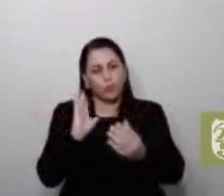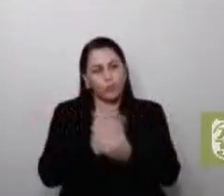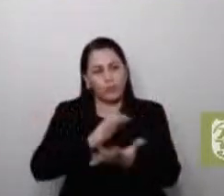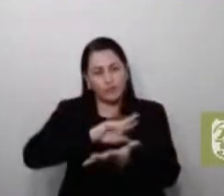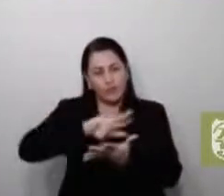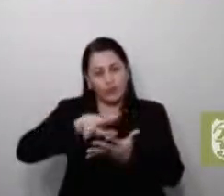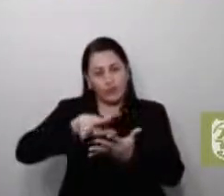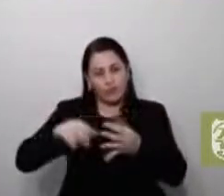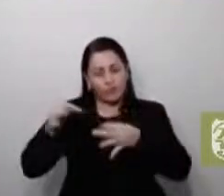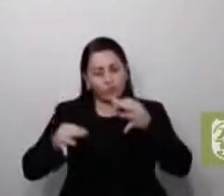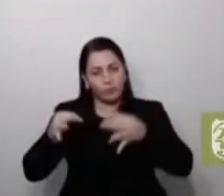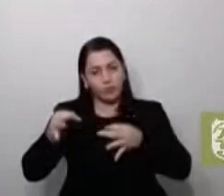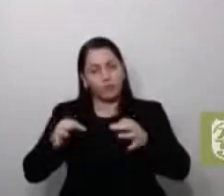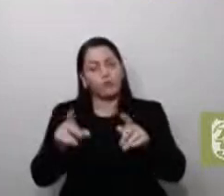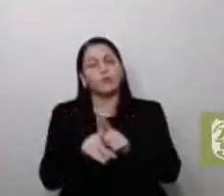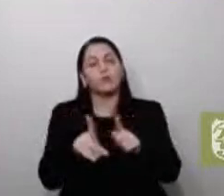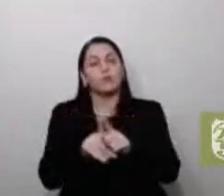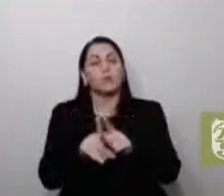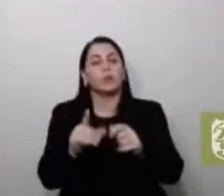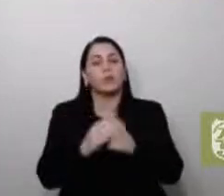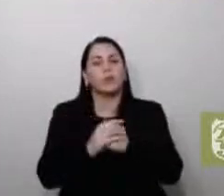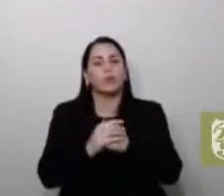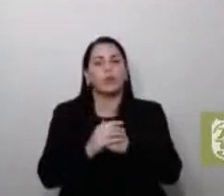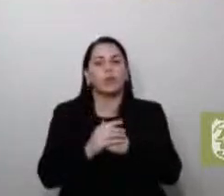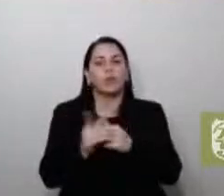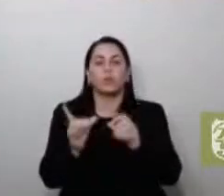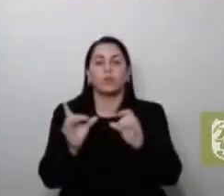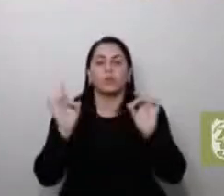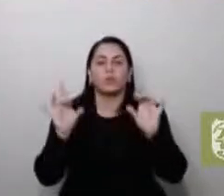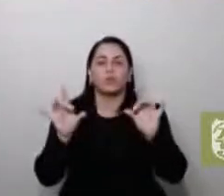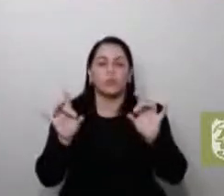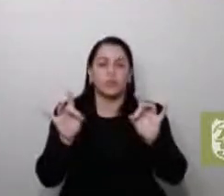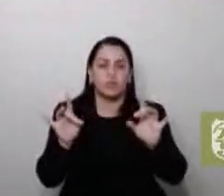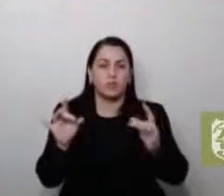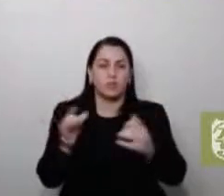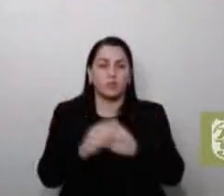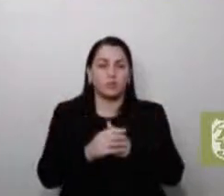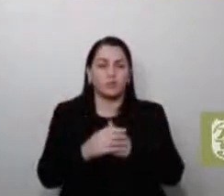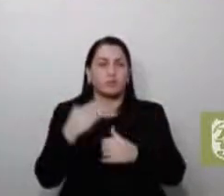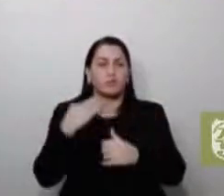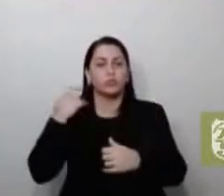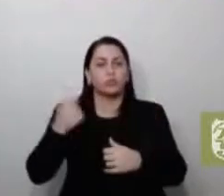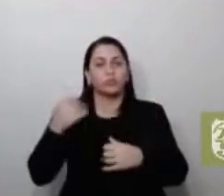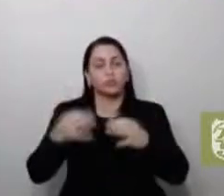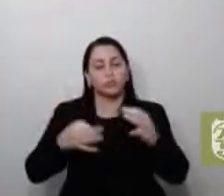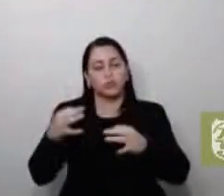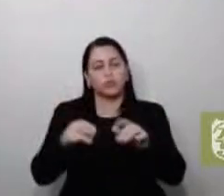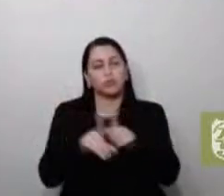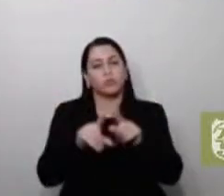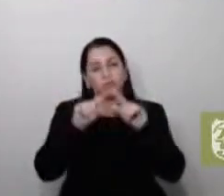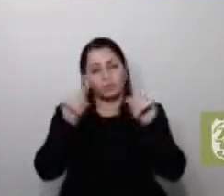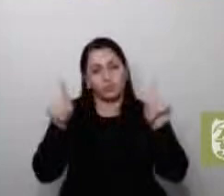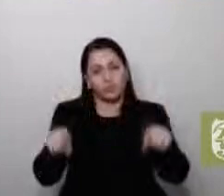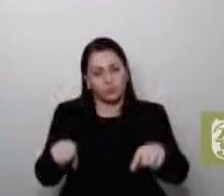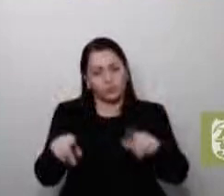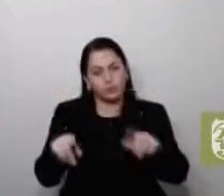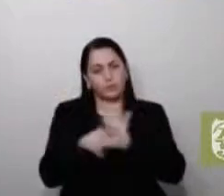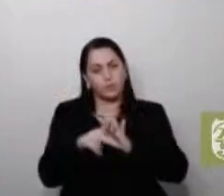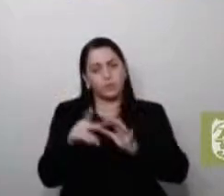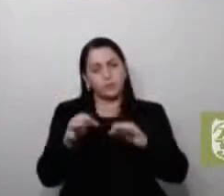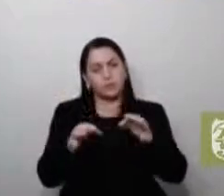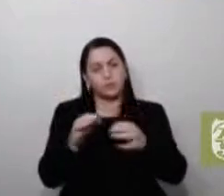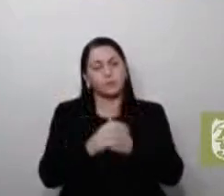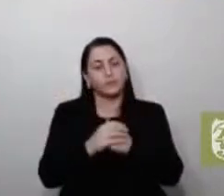funcionarão sob o regime especial de atuação de juízes e servidores.